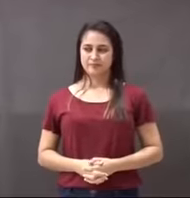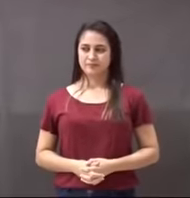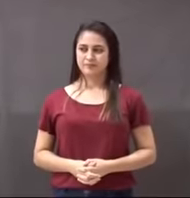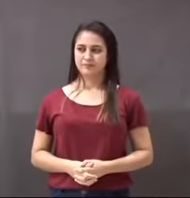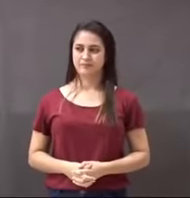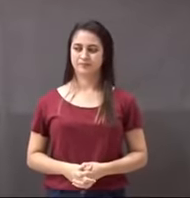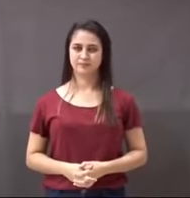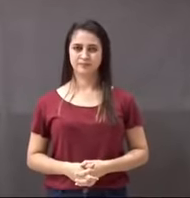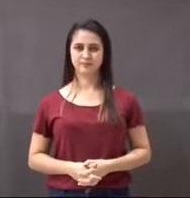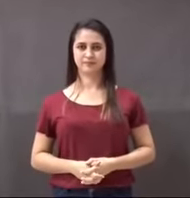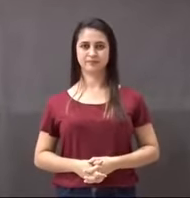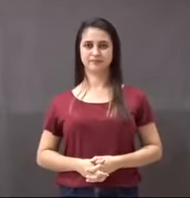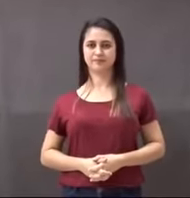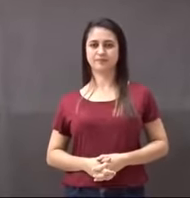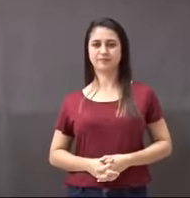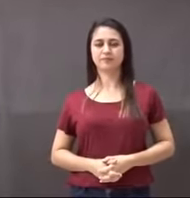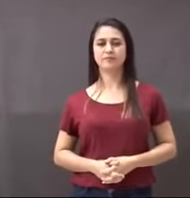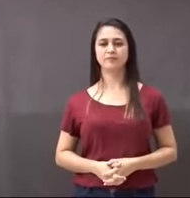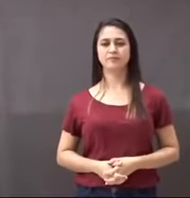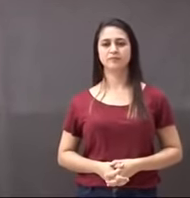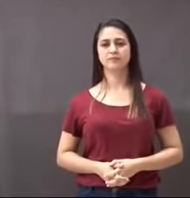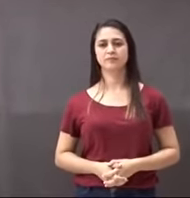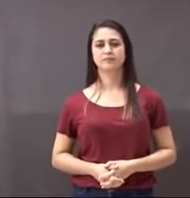Faz um Mi maior pra mim, por gentileza.